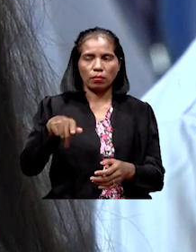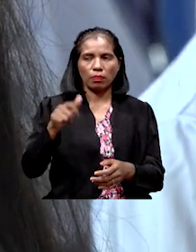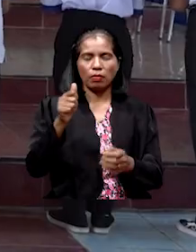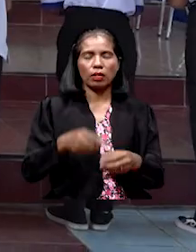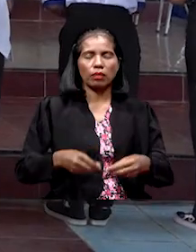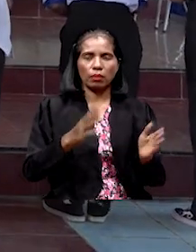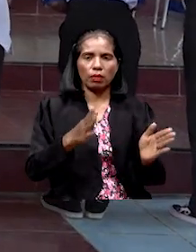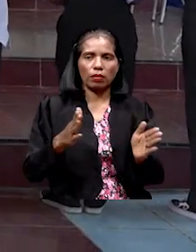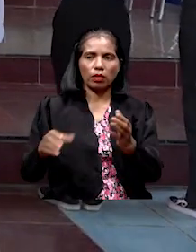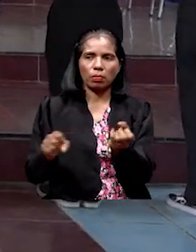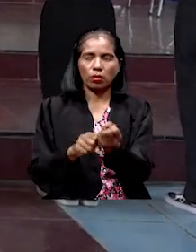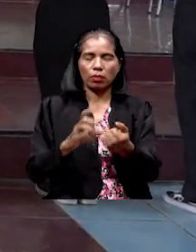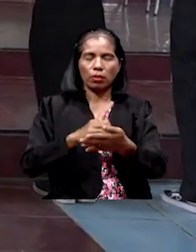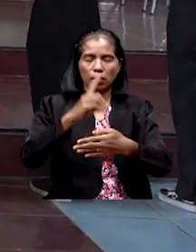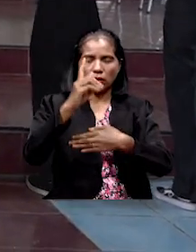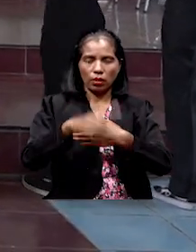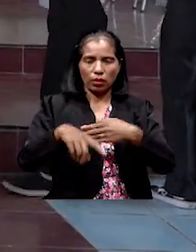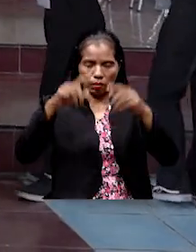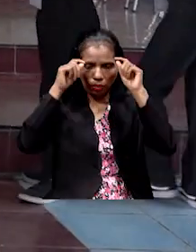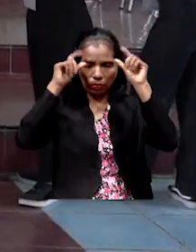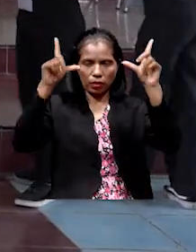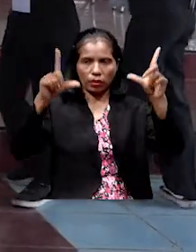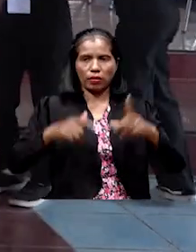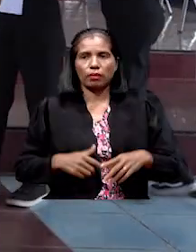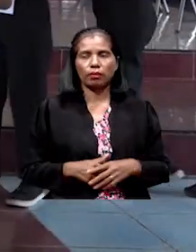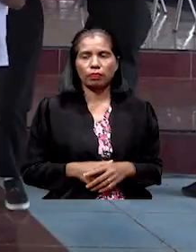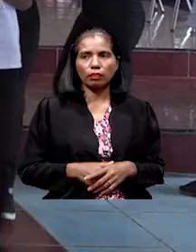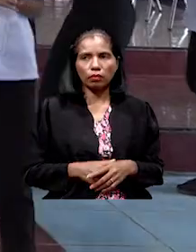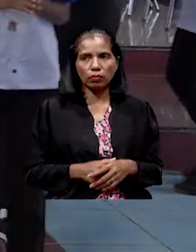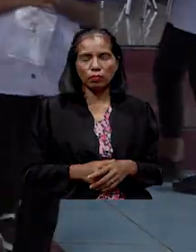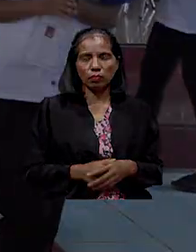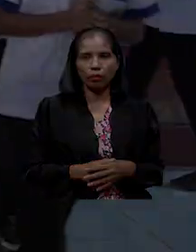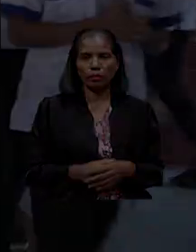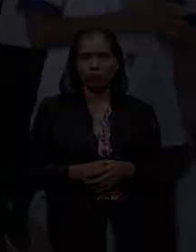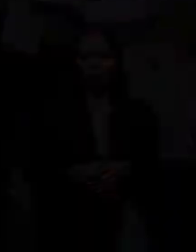ho de contribuir ba desenvolvimento Timor-Leste. Clementino Maia, Ziamen.